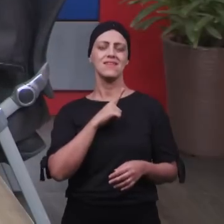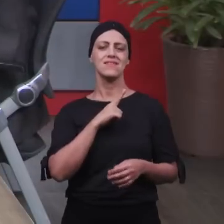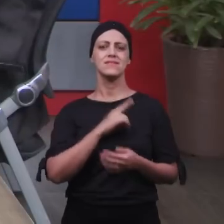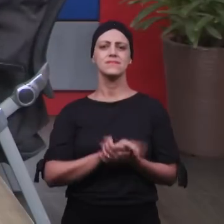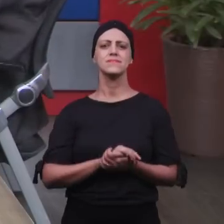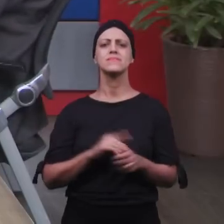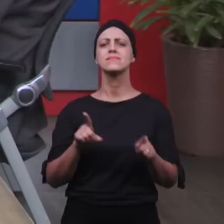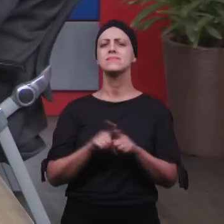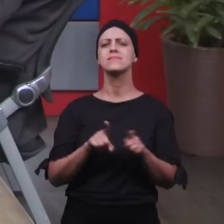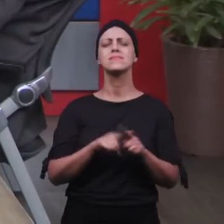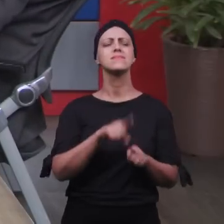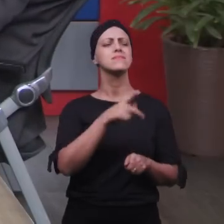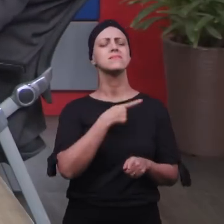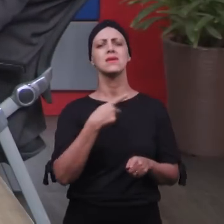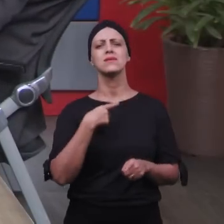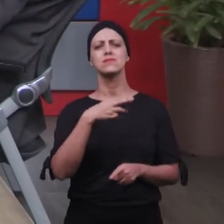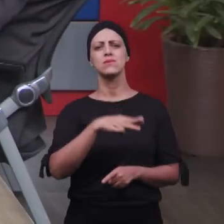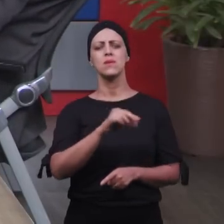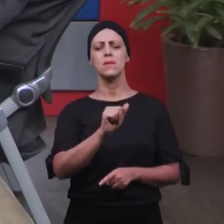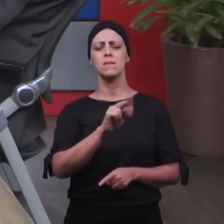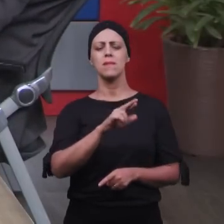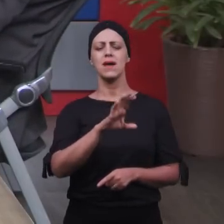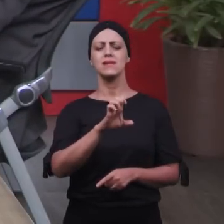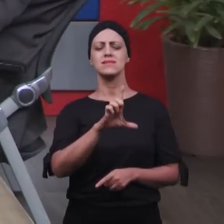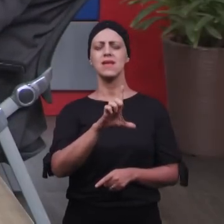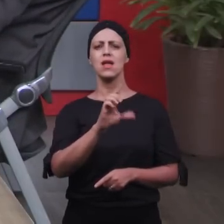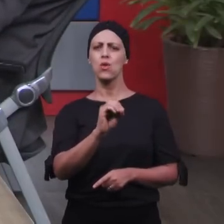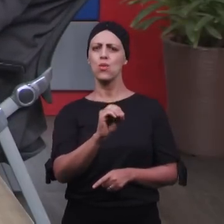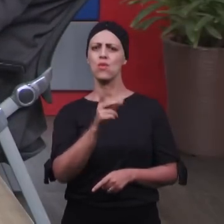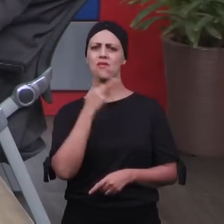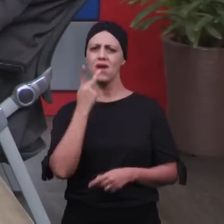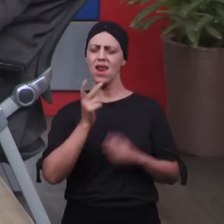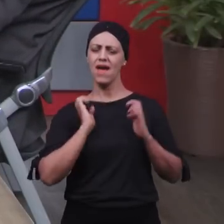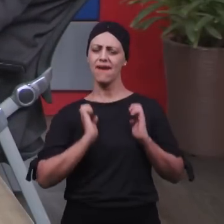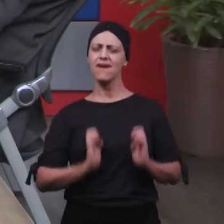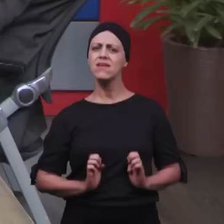uma coisa, aquela questão que nós falamos da ética ali,